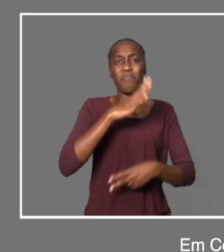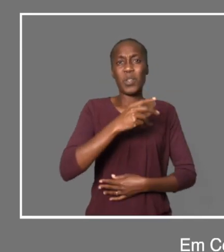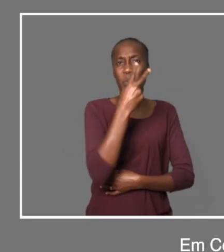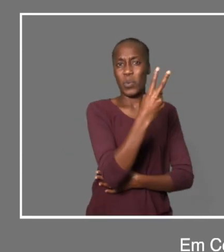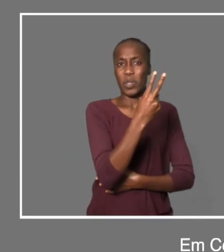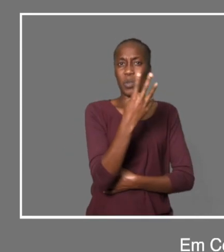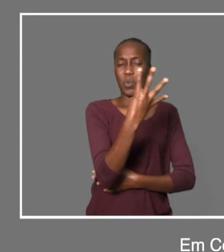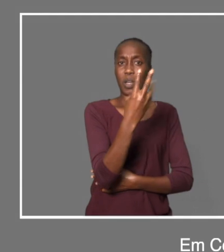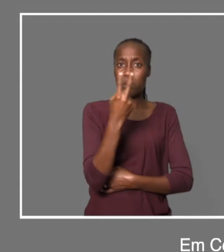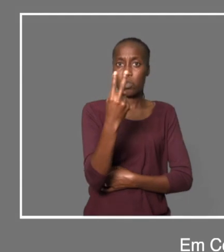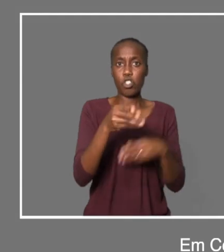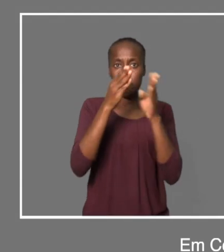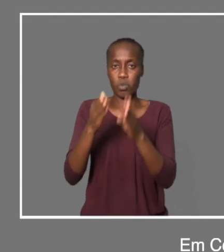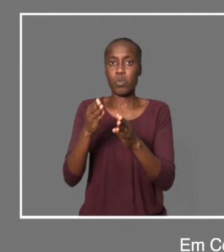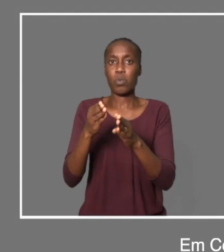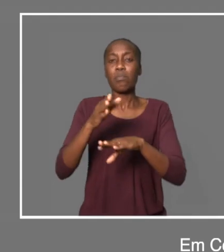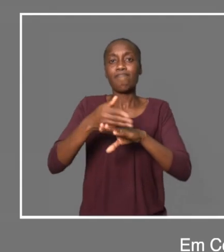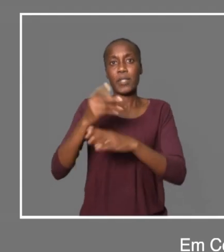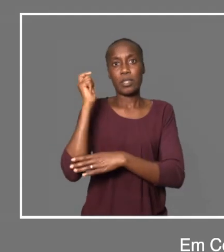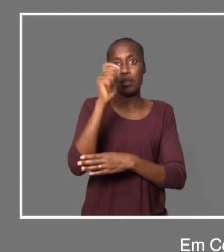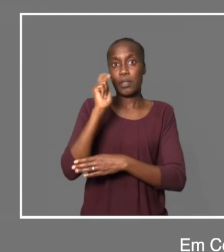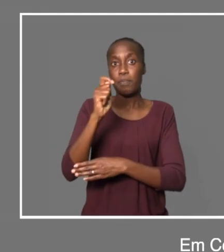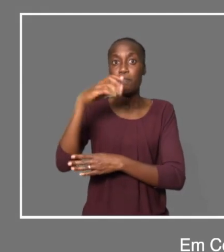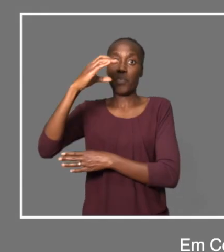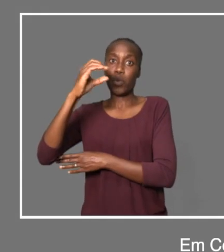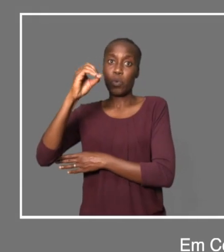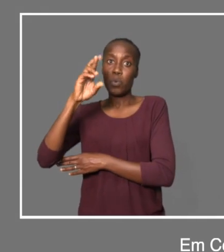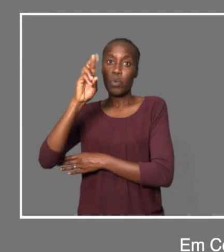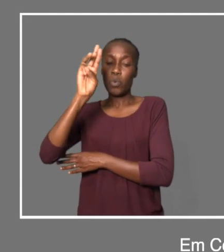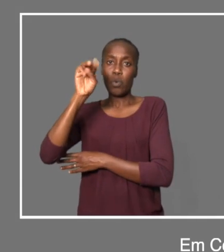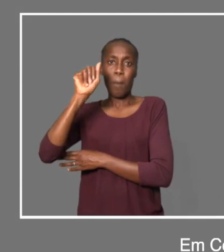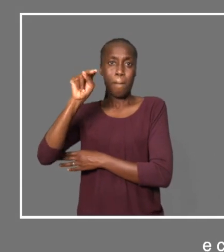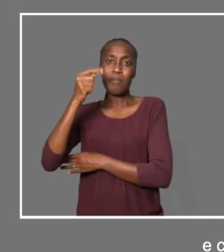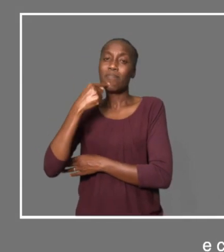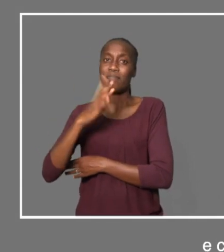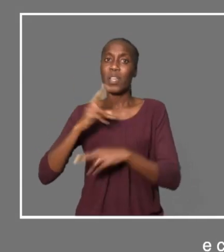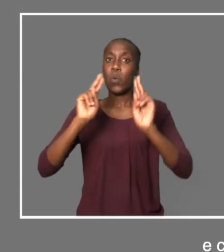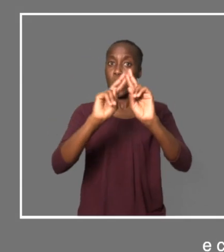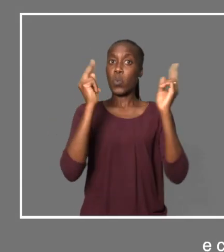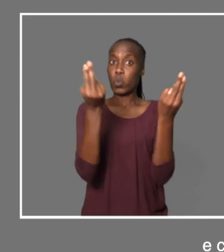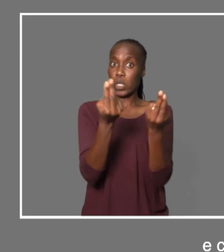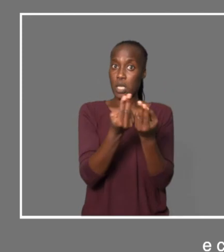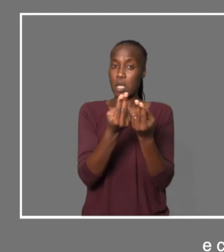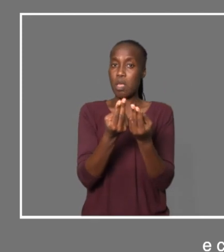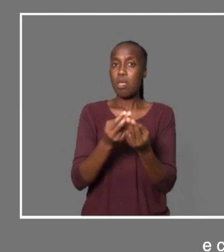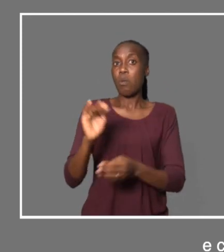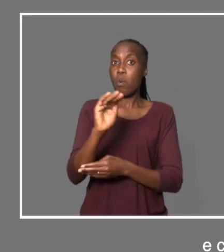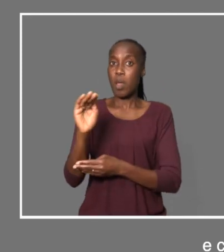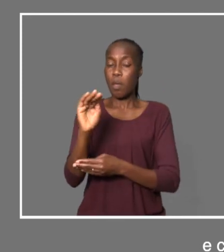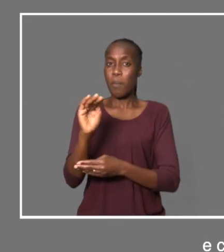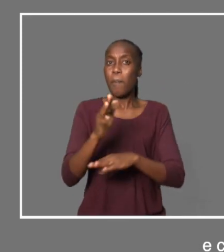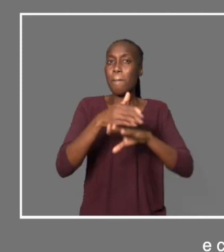um conselho comunitário de pesca que funciona desde 2007 e conta com 242